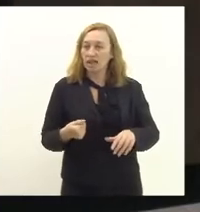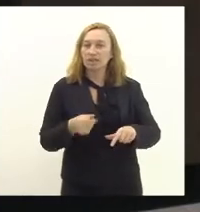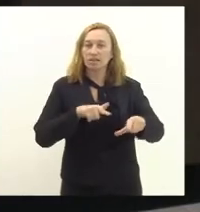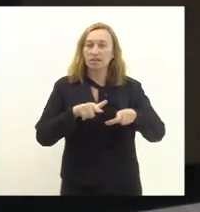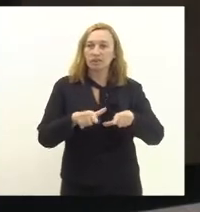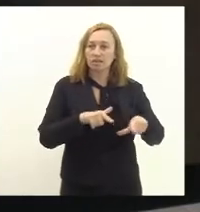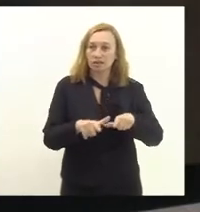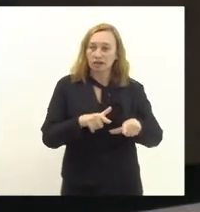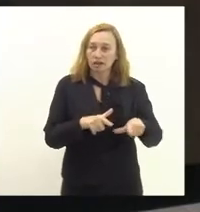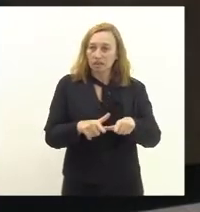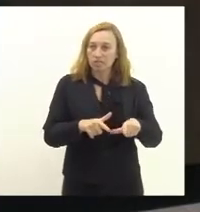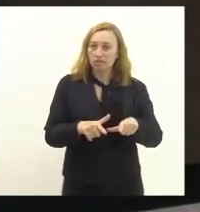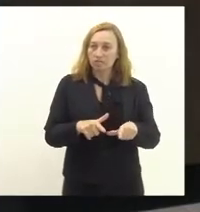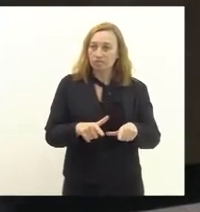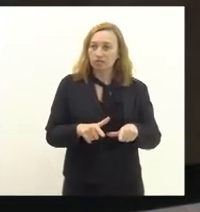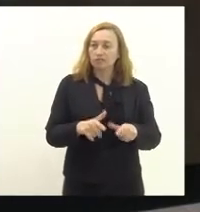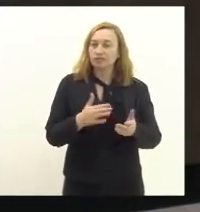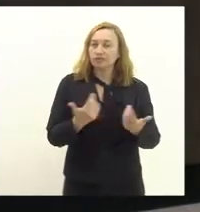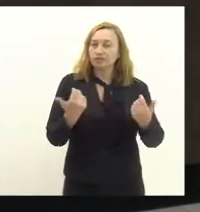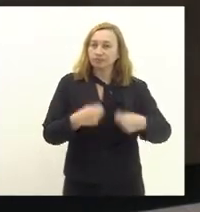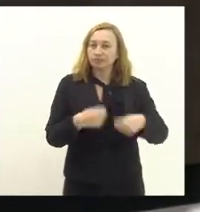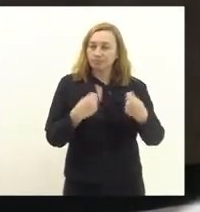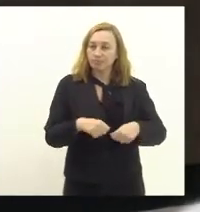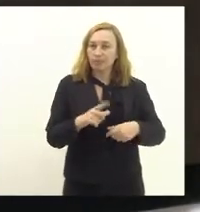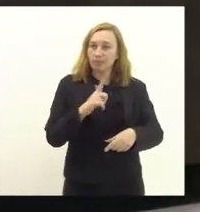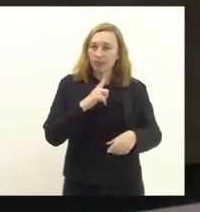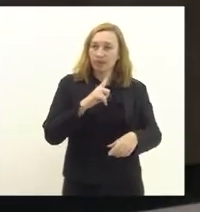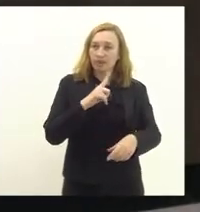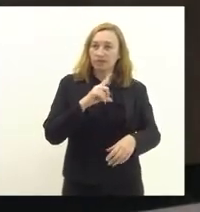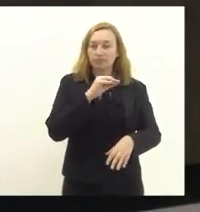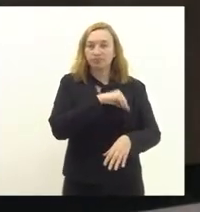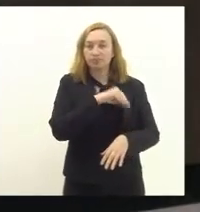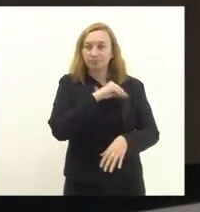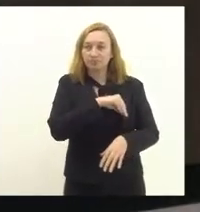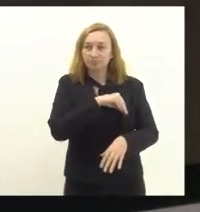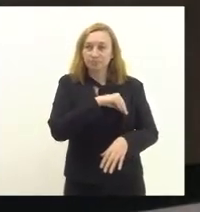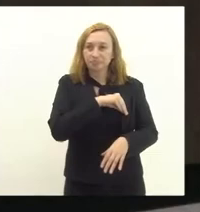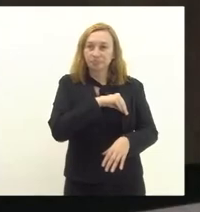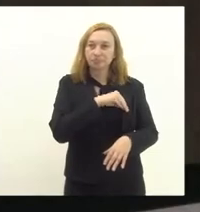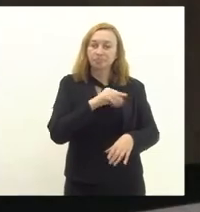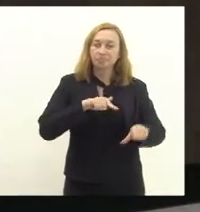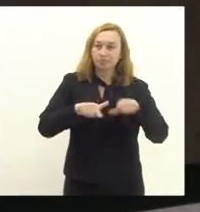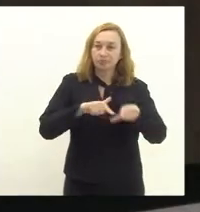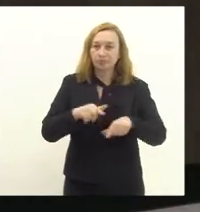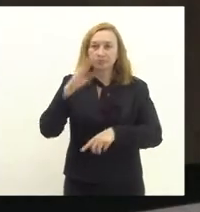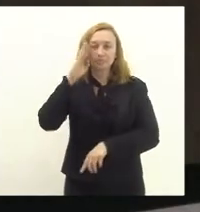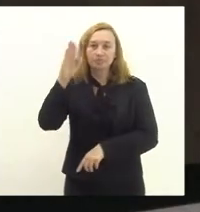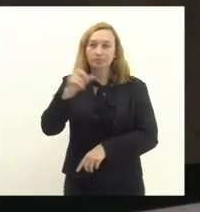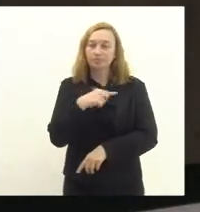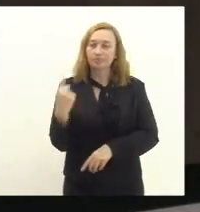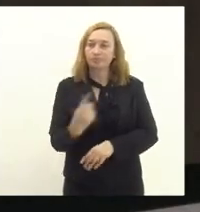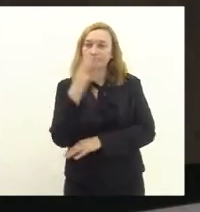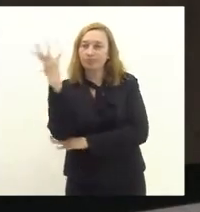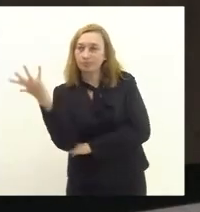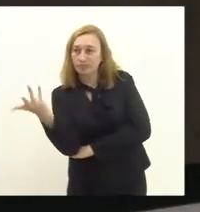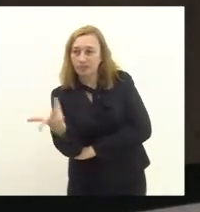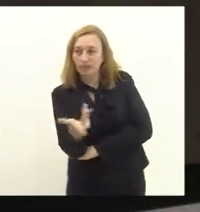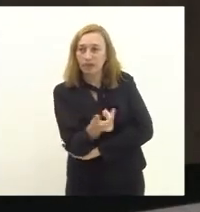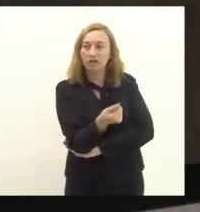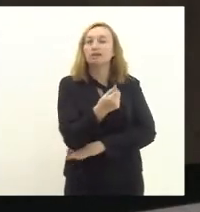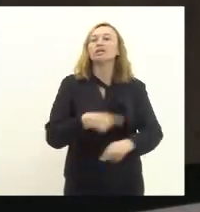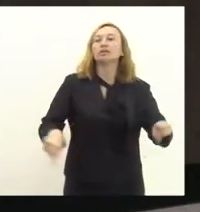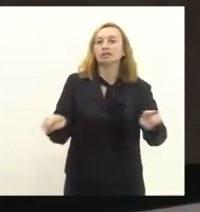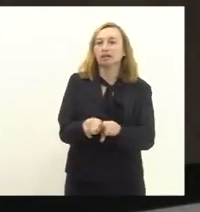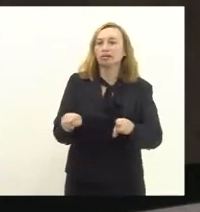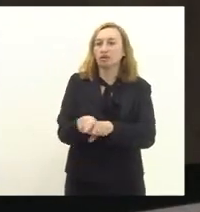trabalho para aqueles que, a partir da necessidade de gerar renda para si, fazem um trabalho fundamental para o nosso meio ambiente e para o